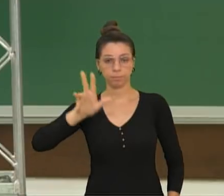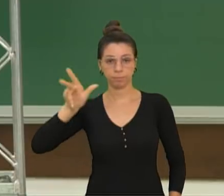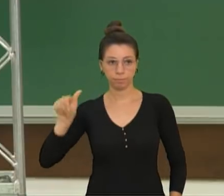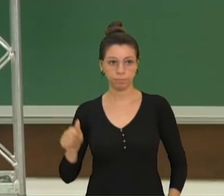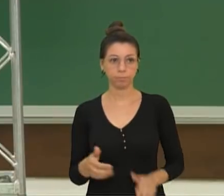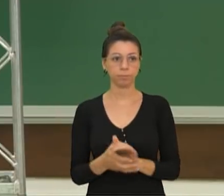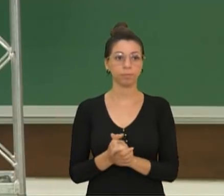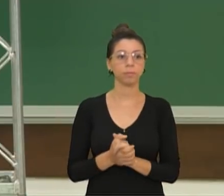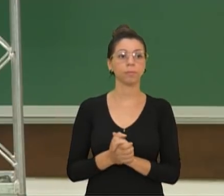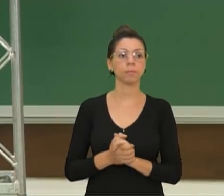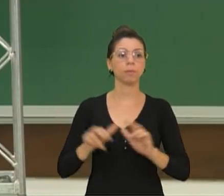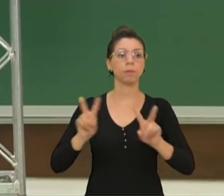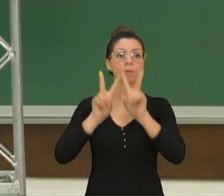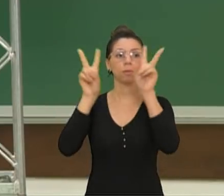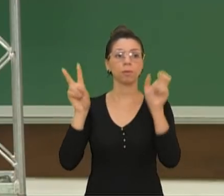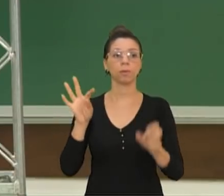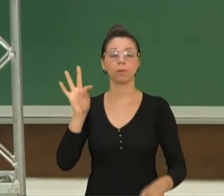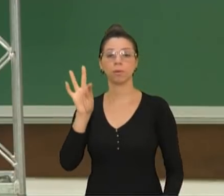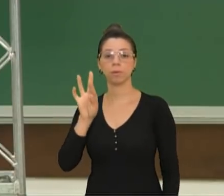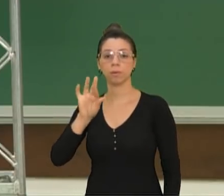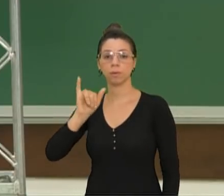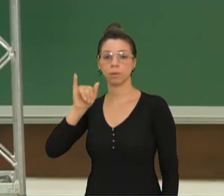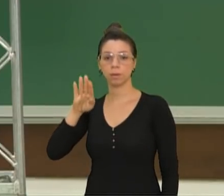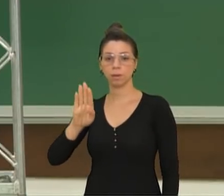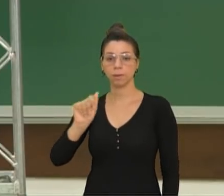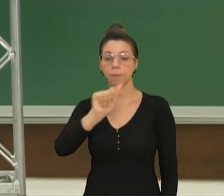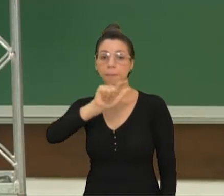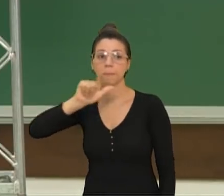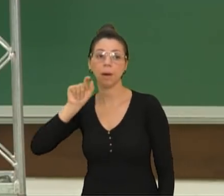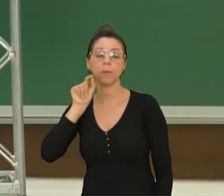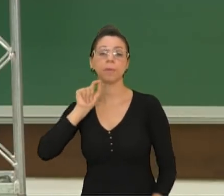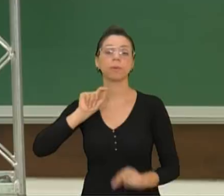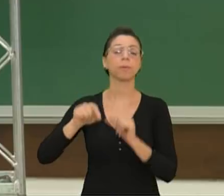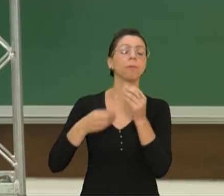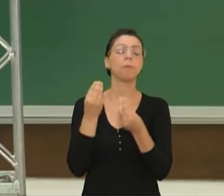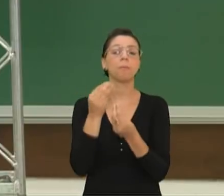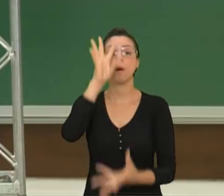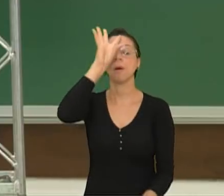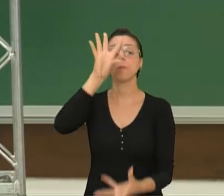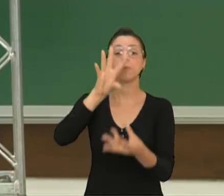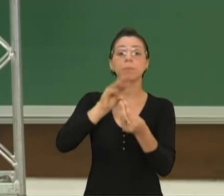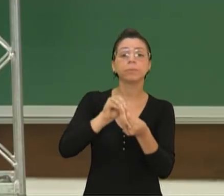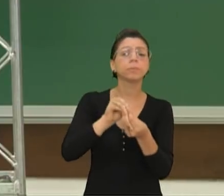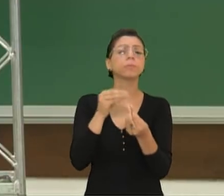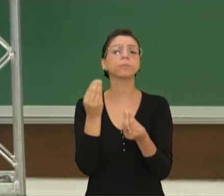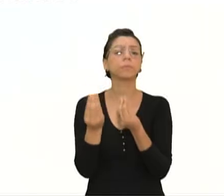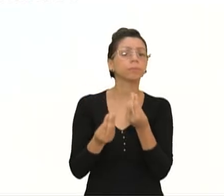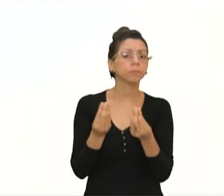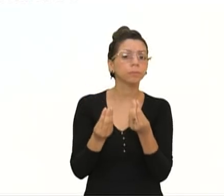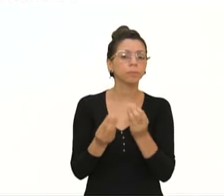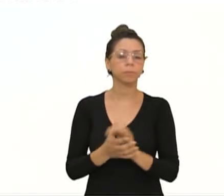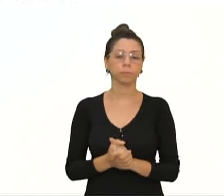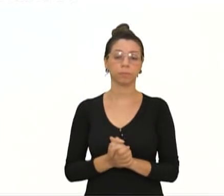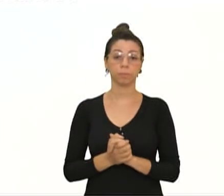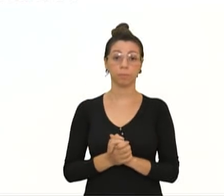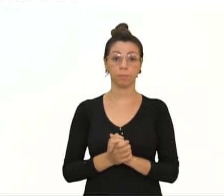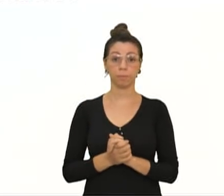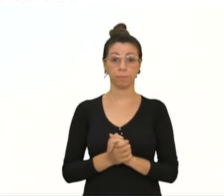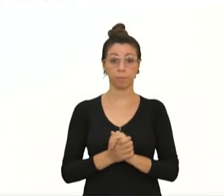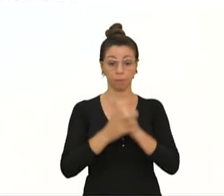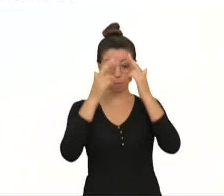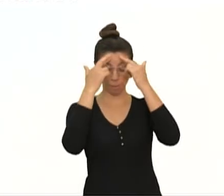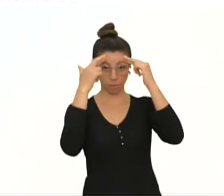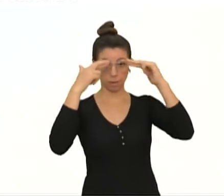associado às religiões africanas, oferece uma chave para compreender algo essencial sobre elas, pois o respeito